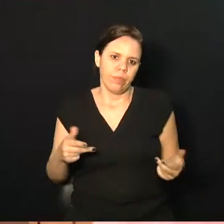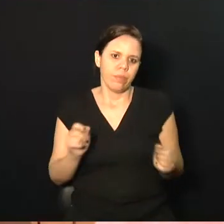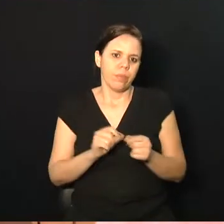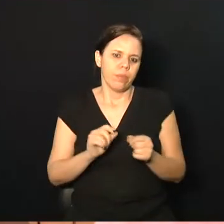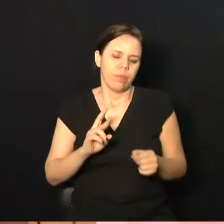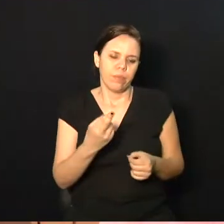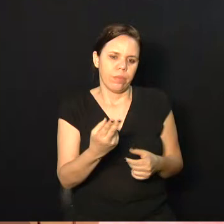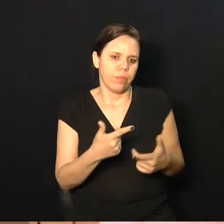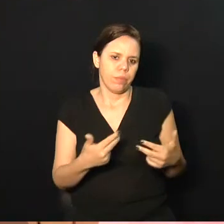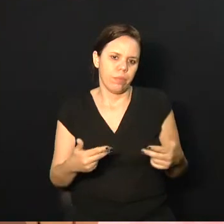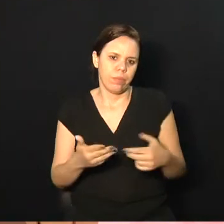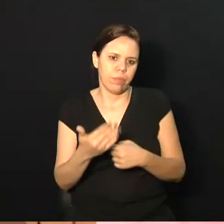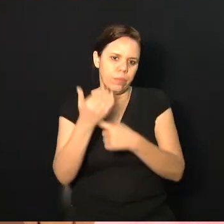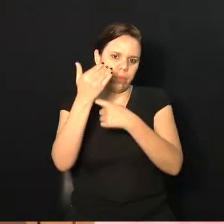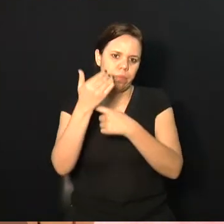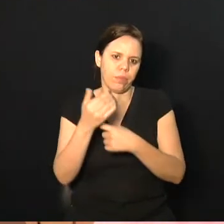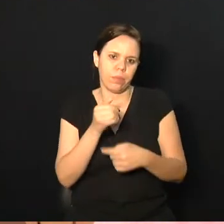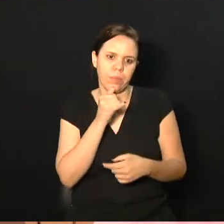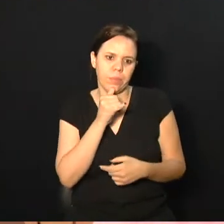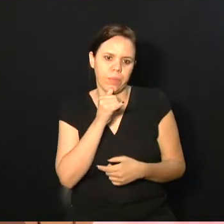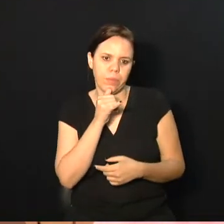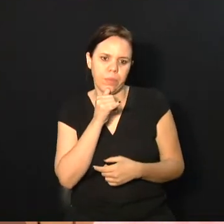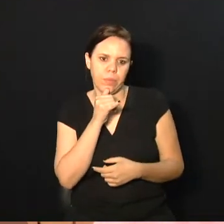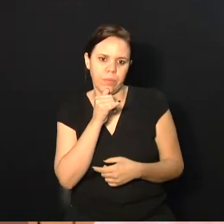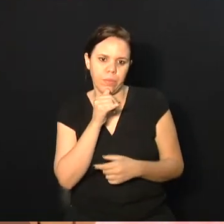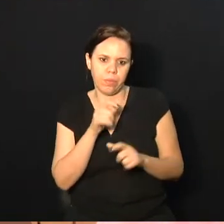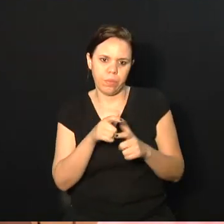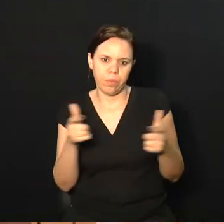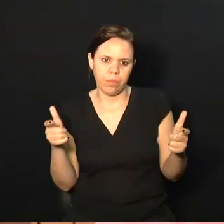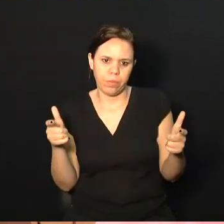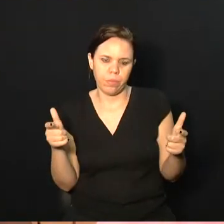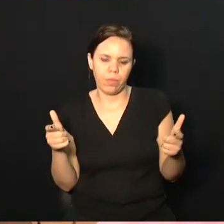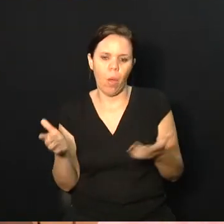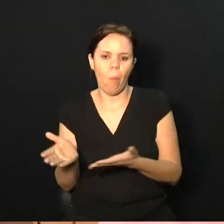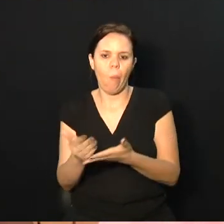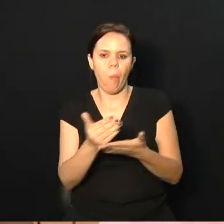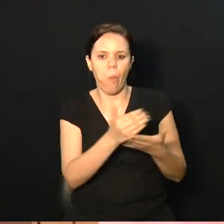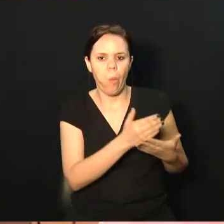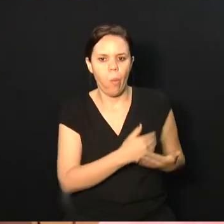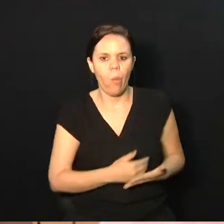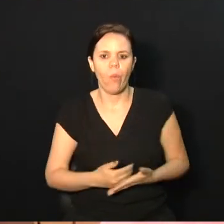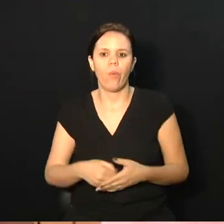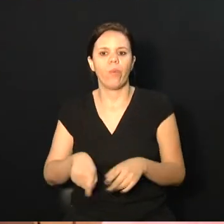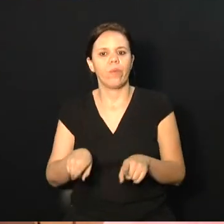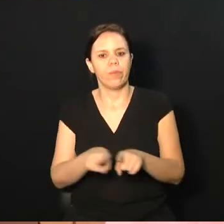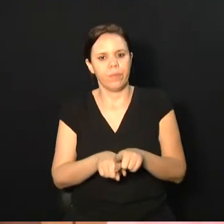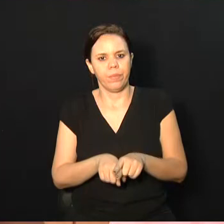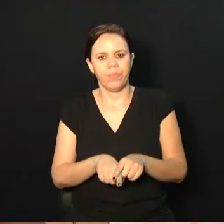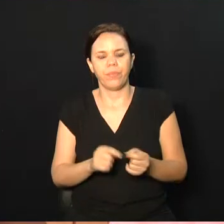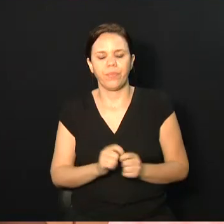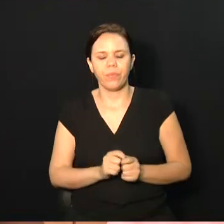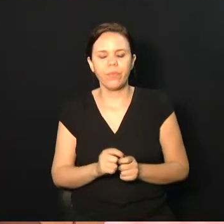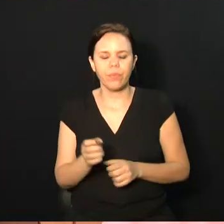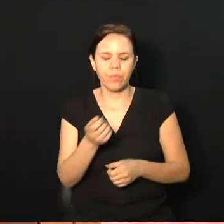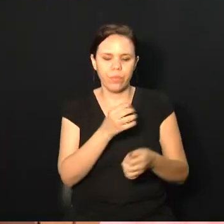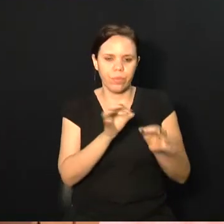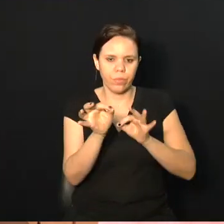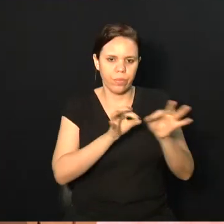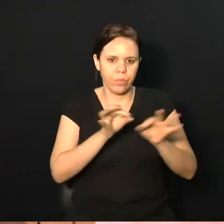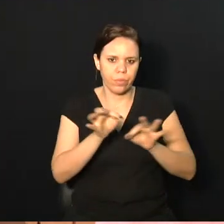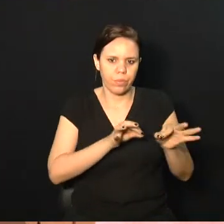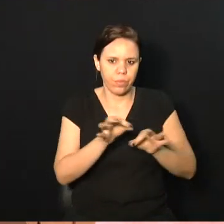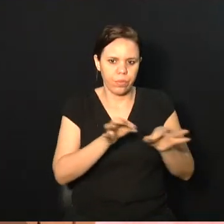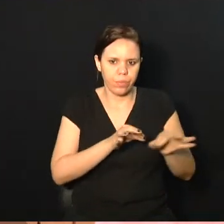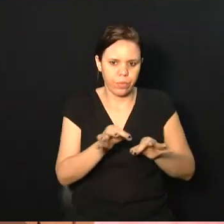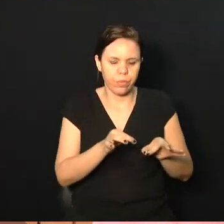resolver com a tecnologia, por exemplo. Inclusive aumentando a arrecadação da cidade, porque quando você organiza, né,